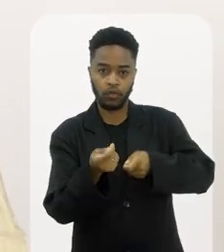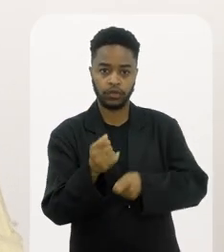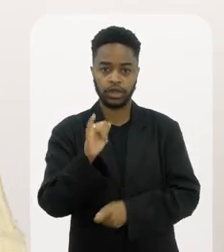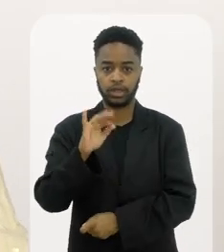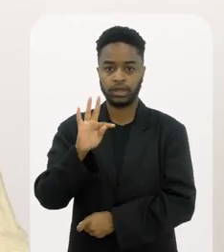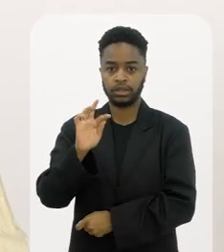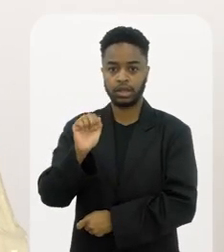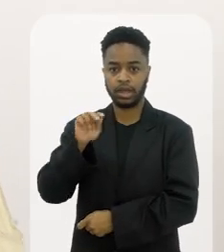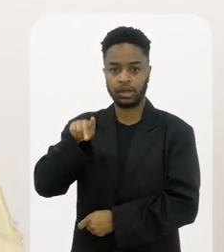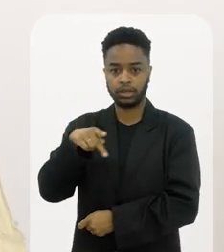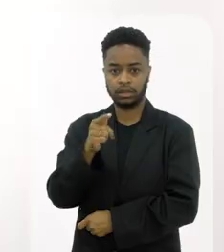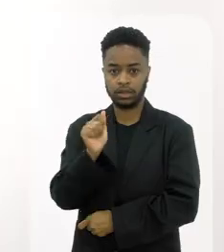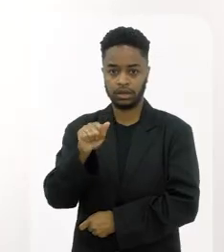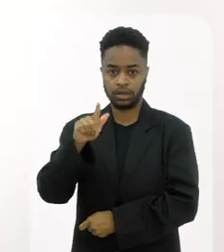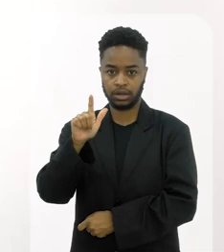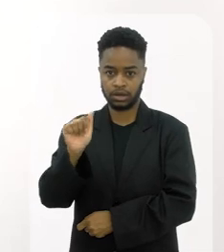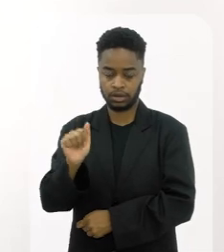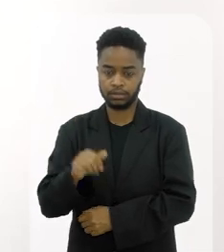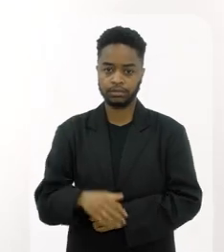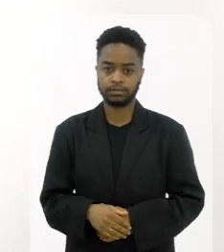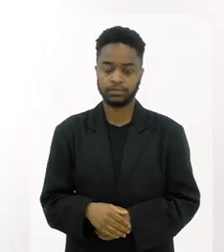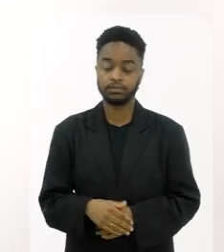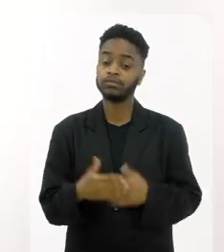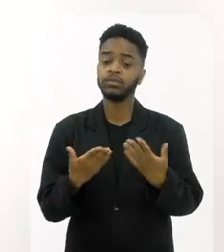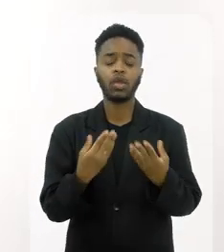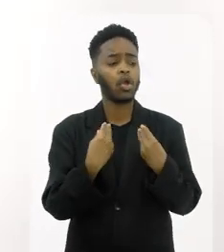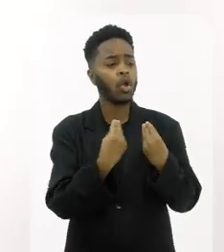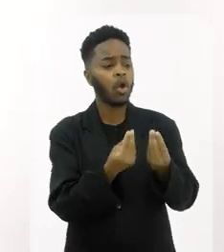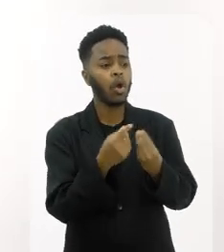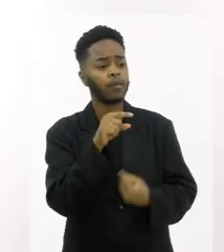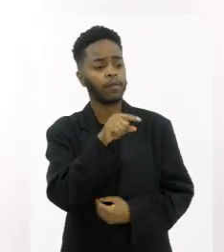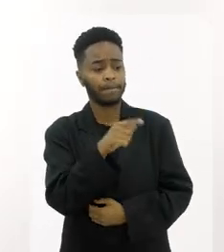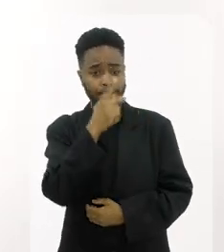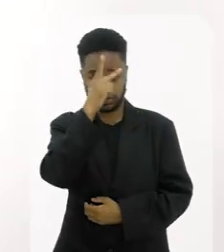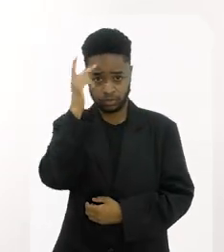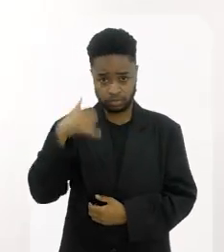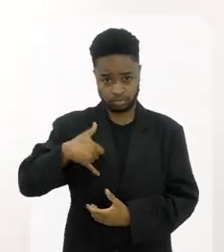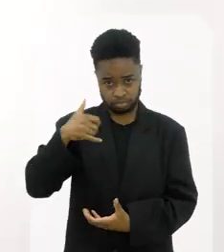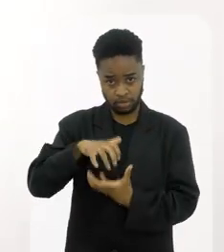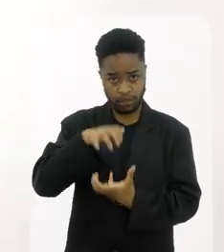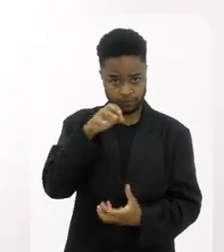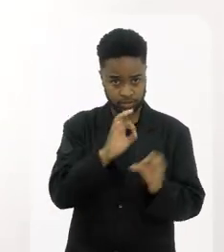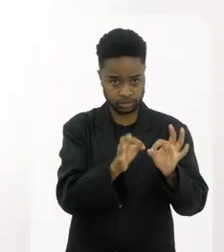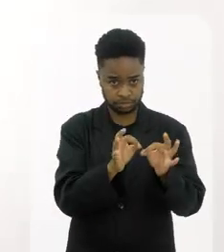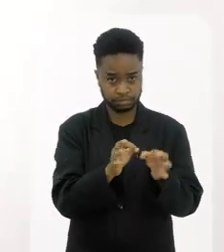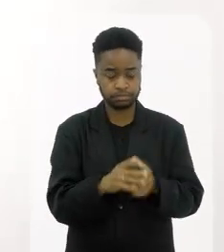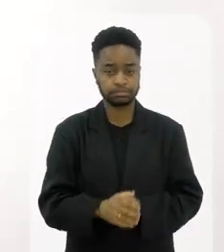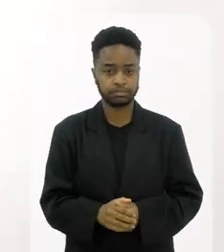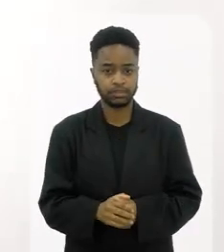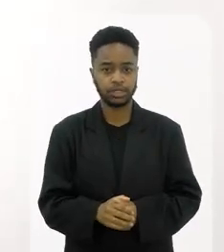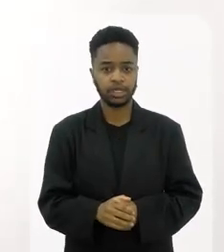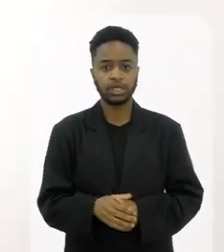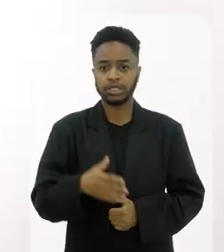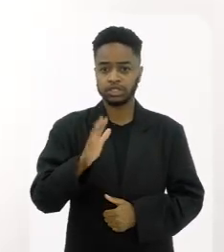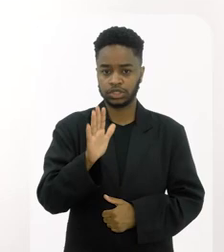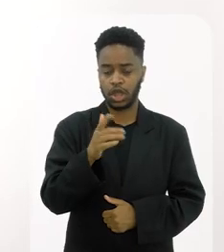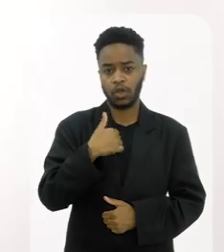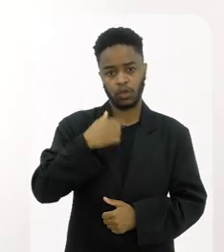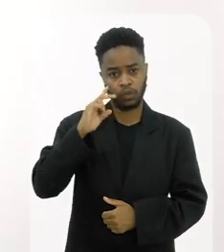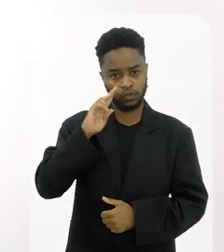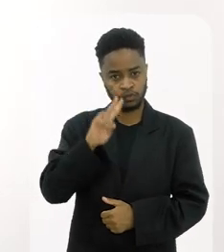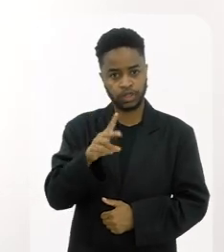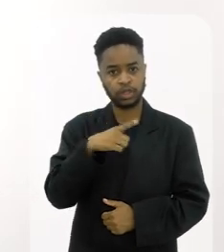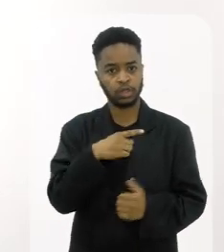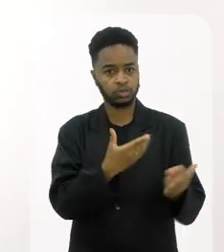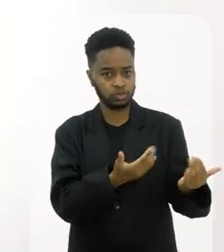Itaiangá. Certo. Contes, como é que é ser uma pessoa mais velha, né?